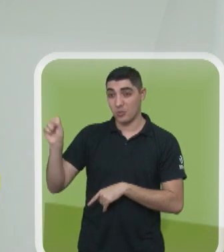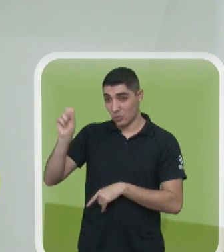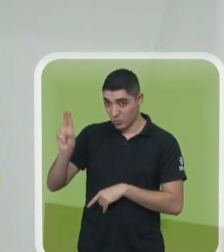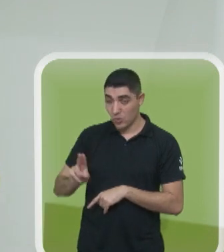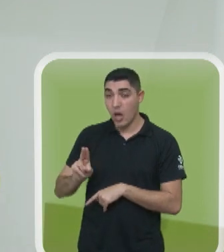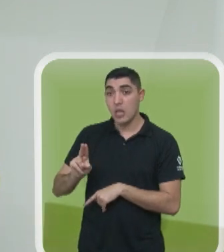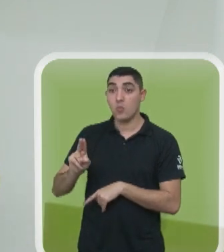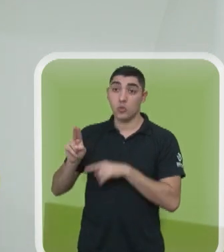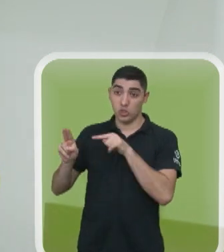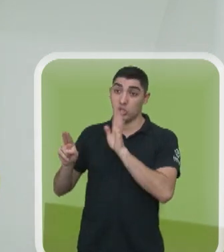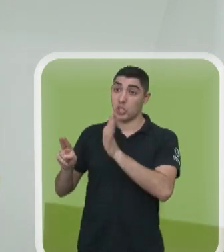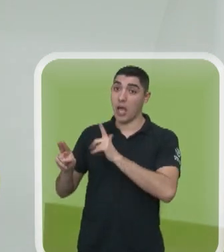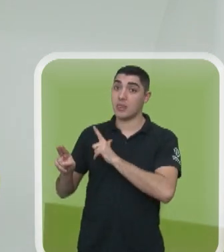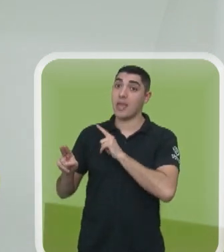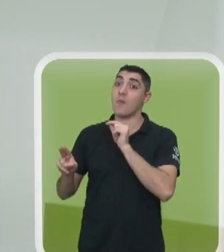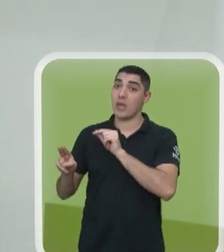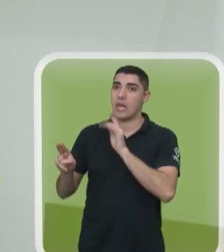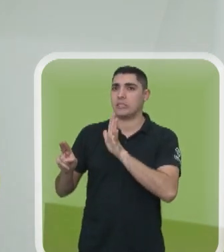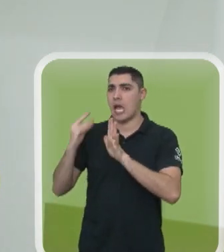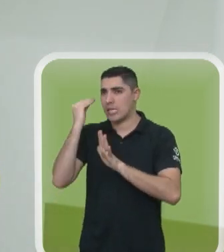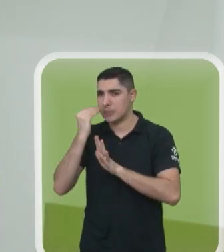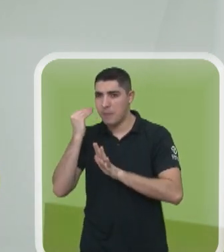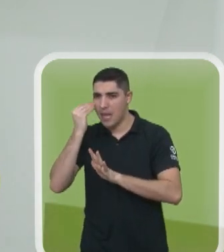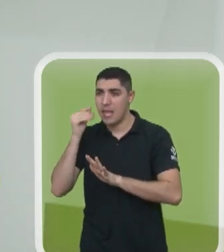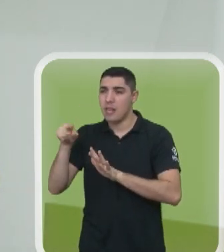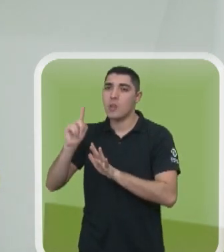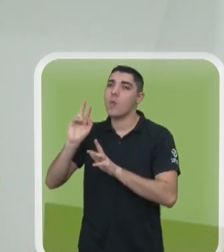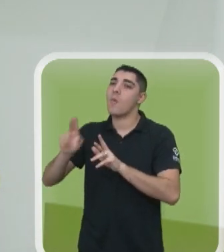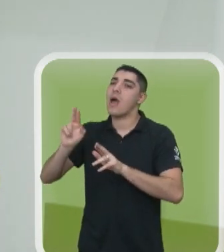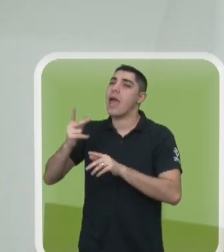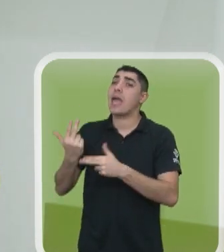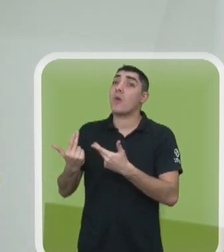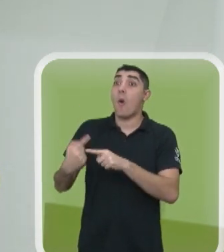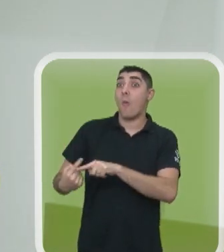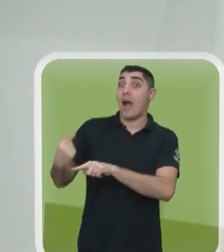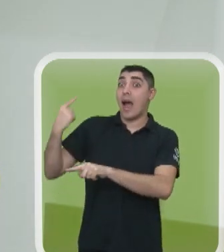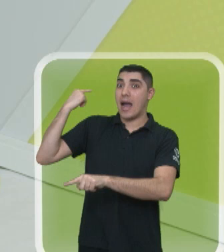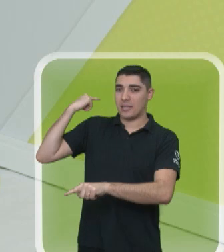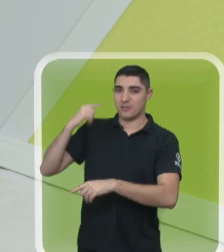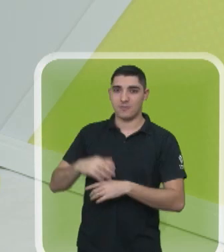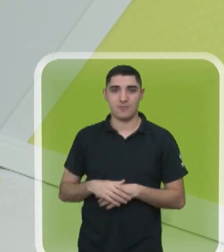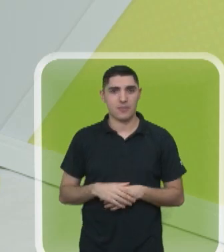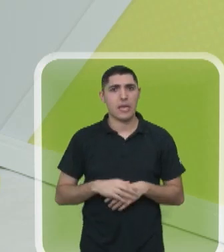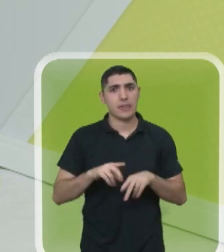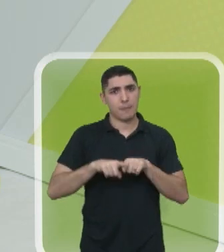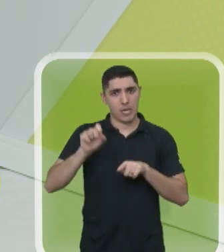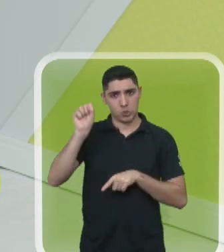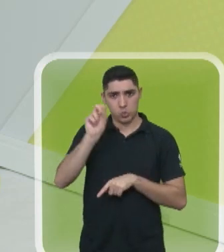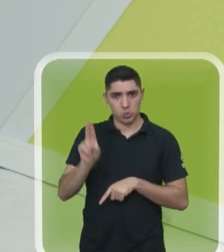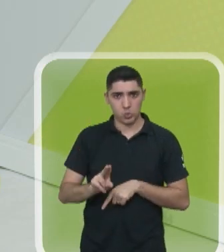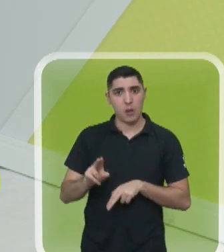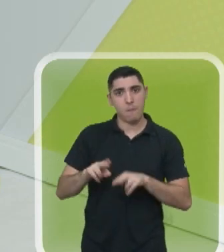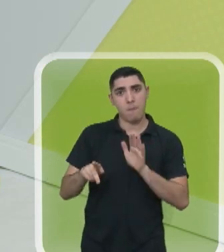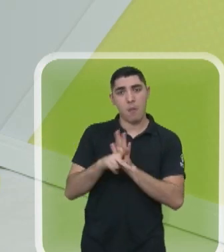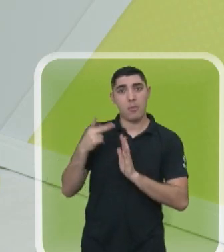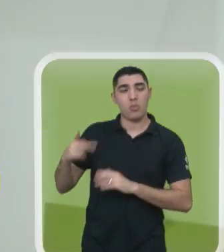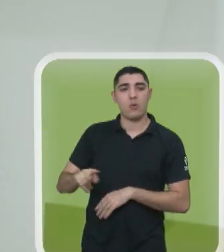tem a tradição, né? Acho que não é o mesmo Suzano que histórico. Foi historicamente. Suzano do próprio Ricardo Navajas.